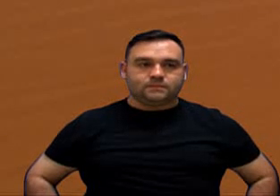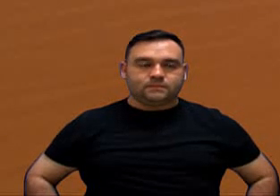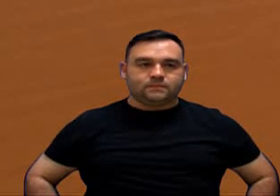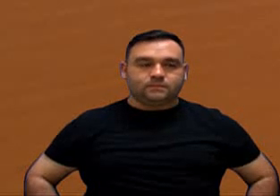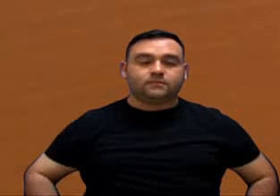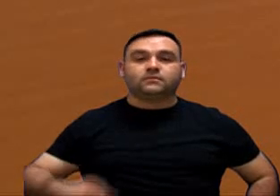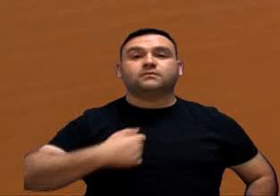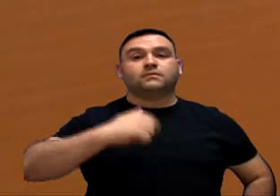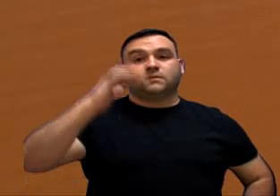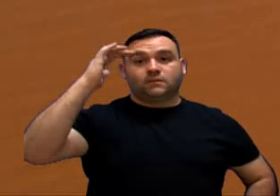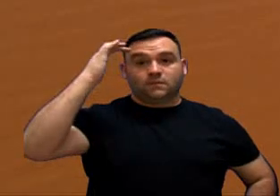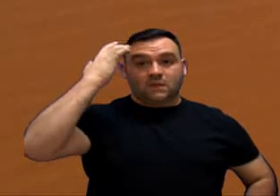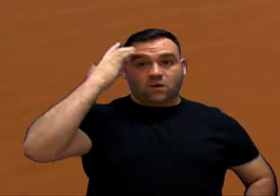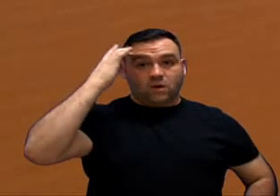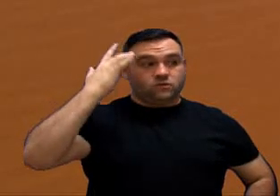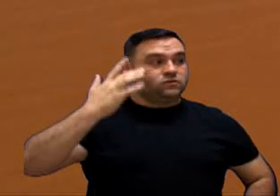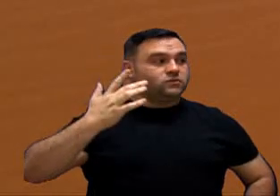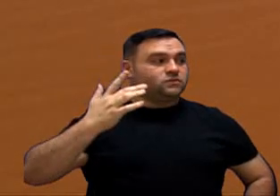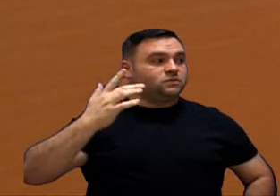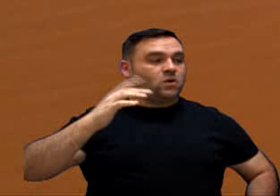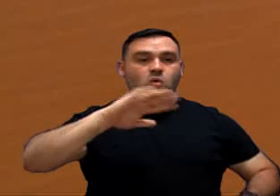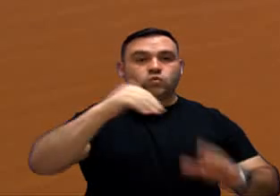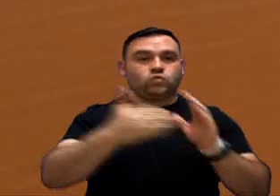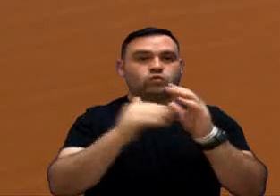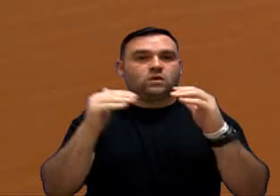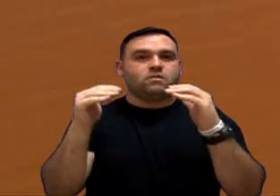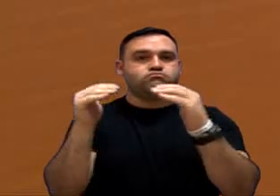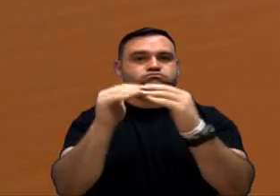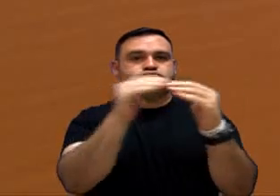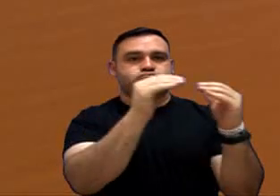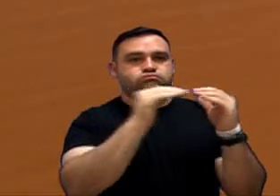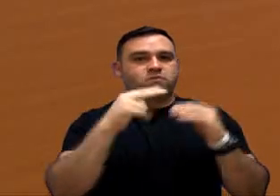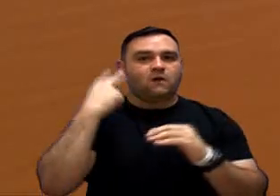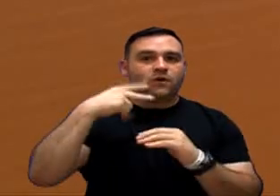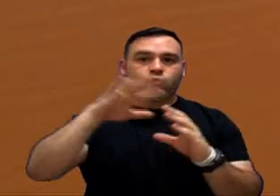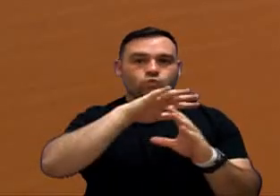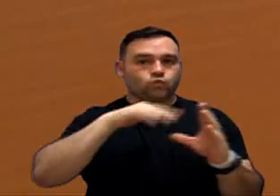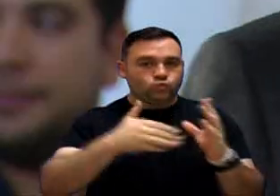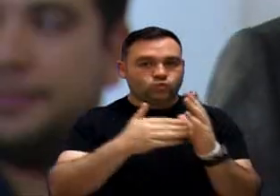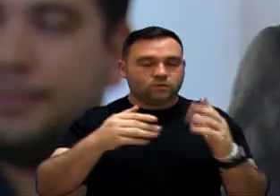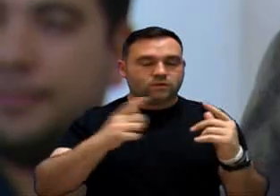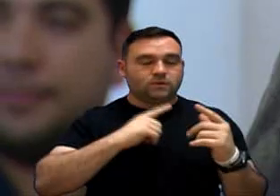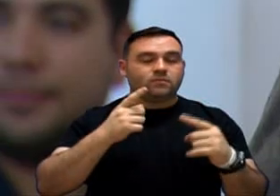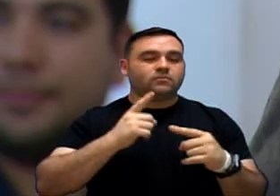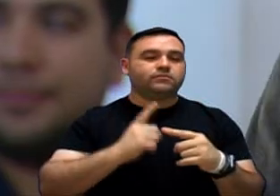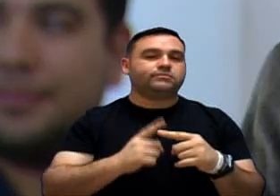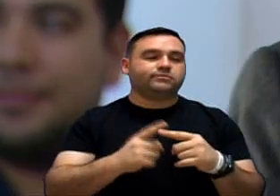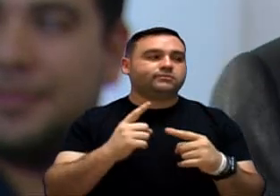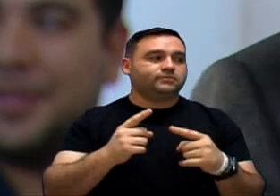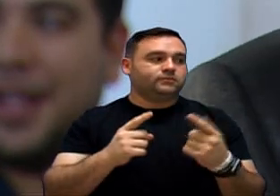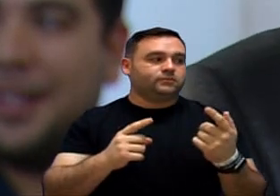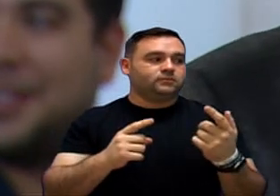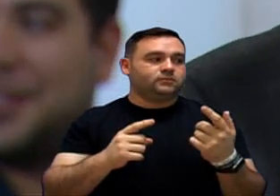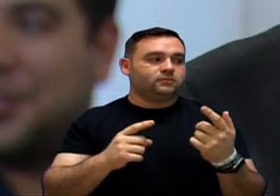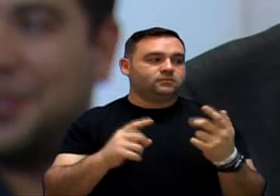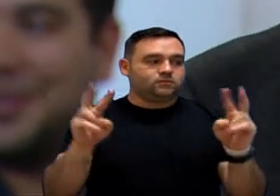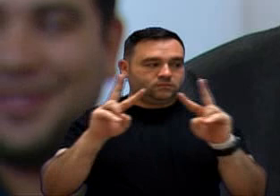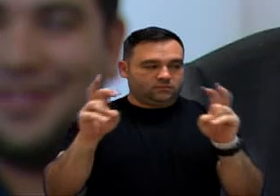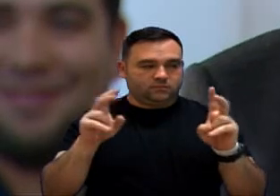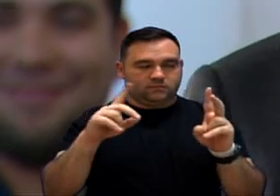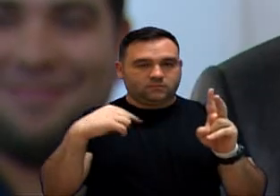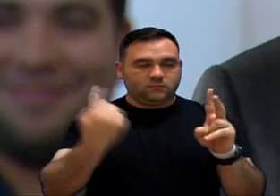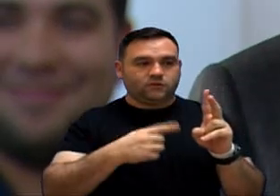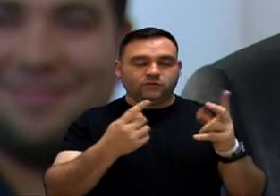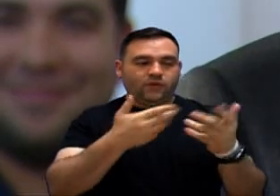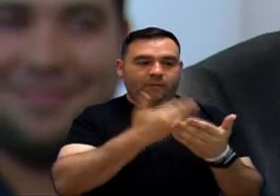Eu acredito, então, que é consenso entre todos os demais vereadores aqui para que uma questão é, nós não